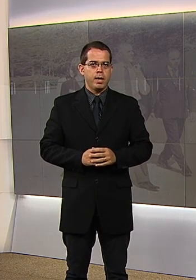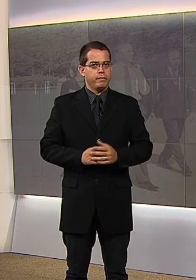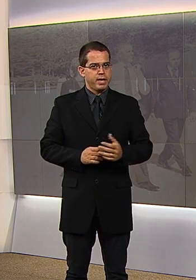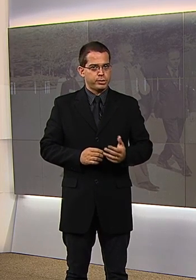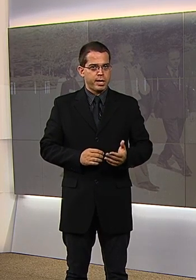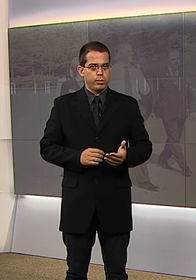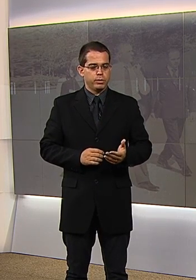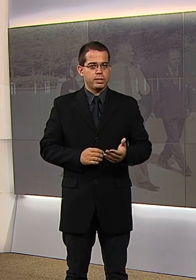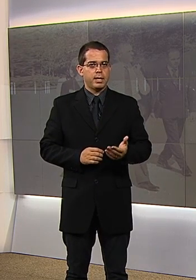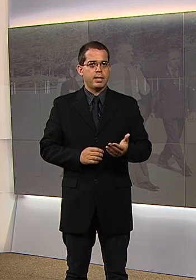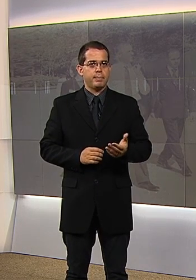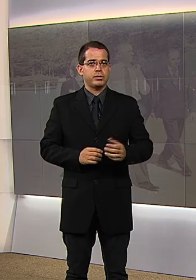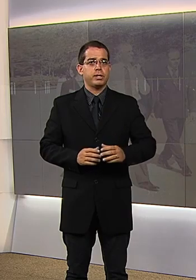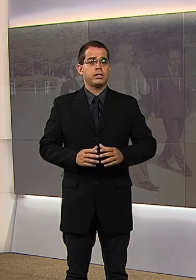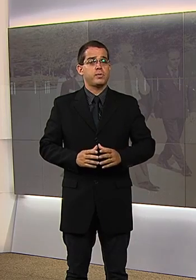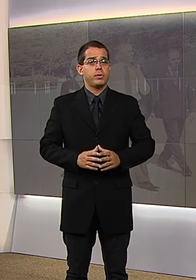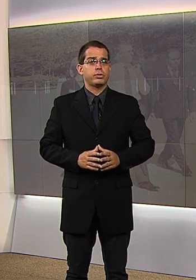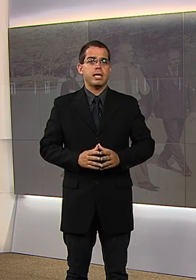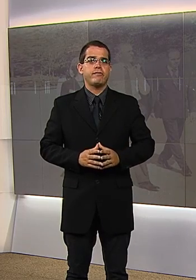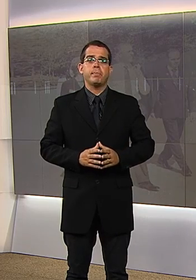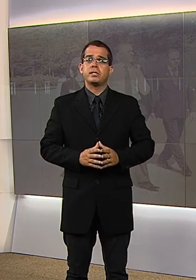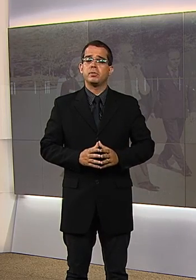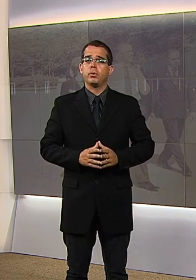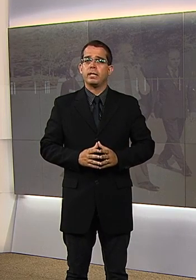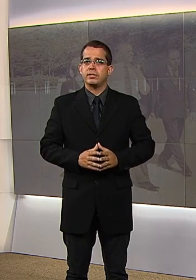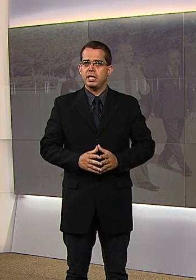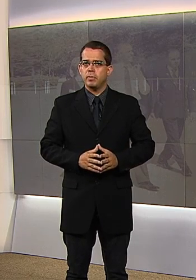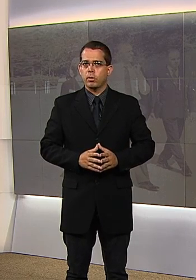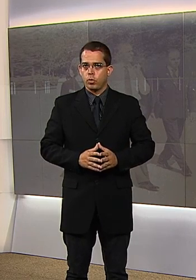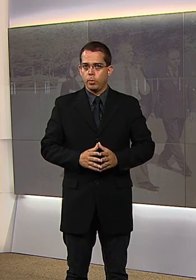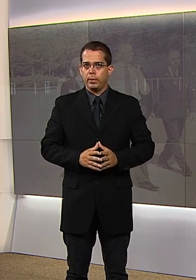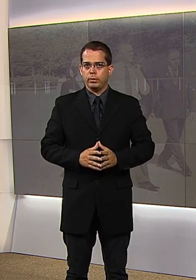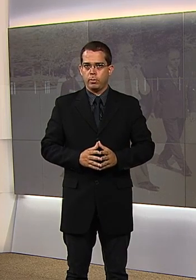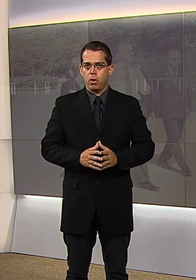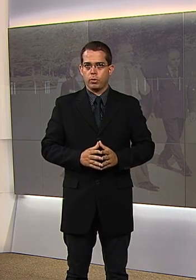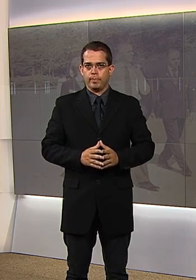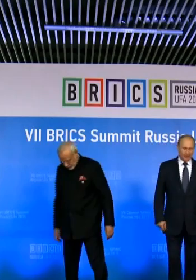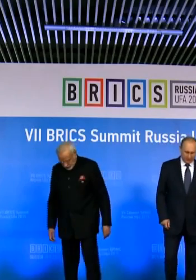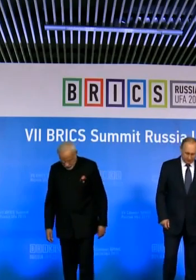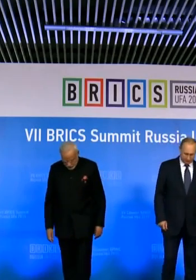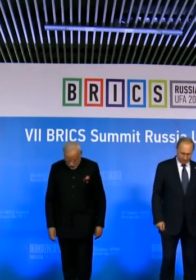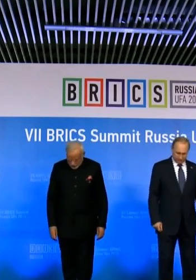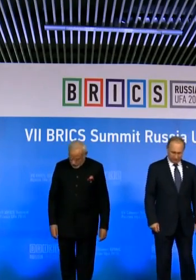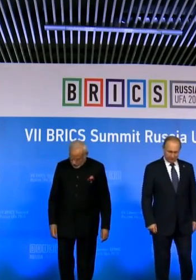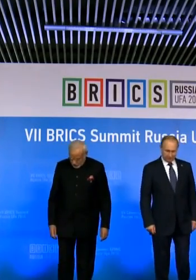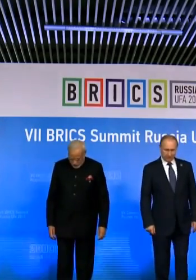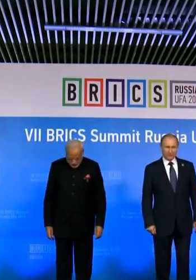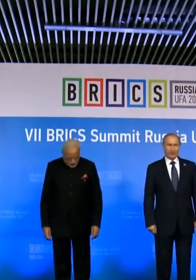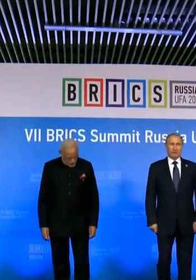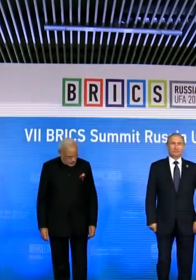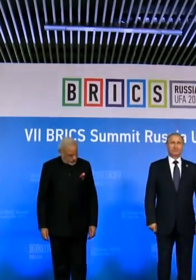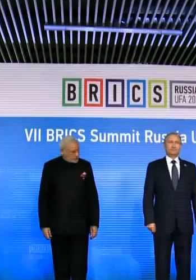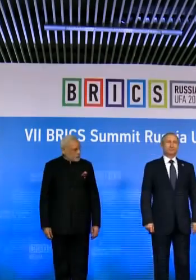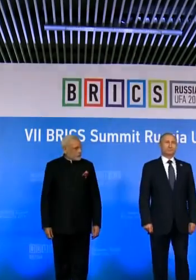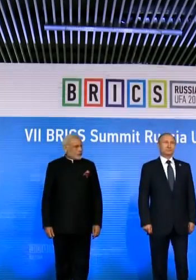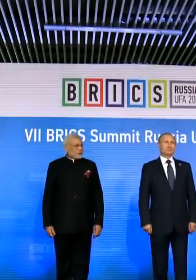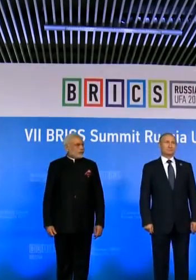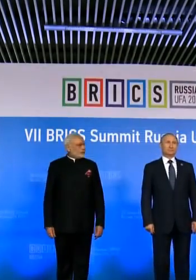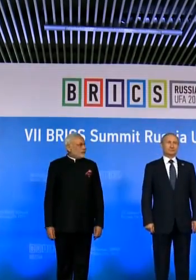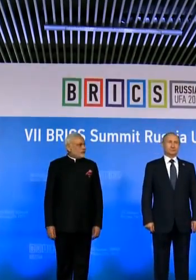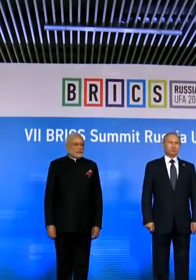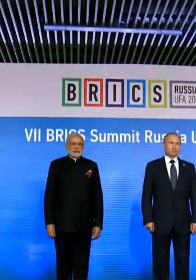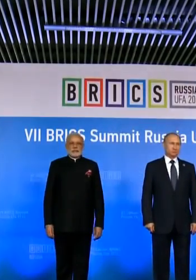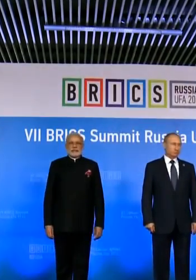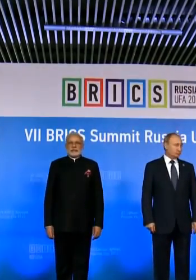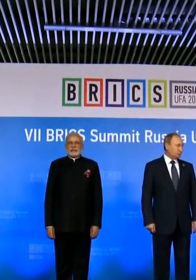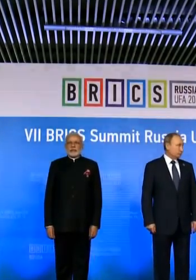em viagem à rússia a presidenta dilma rousseff participou da 7ª cúpula do bloco no encontro os líderes dos países integrantes